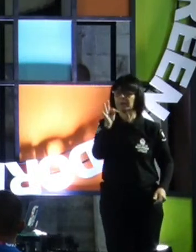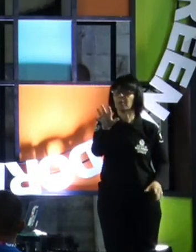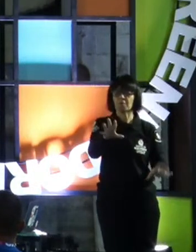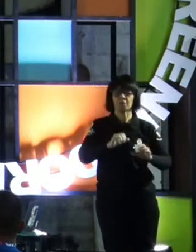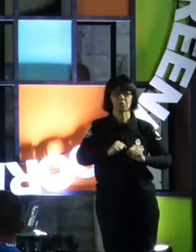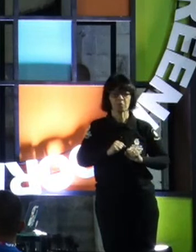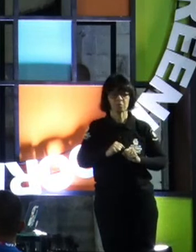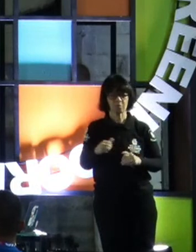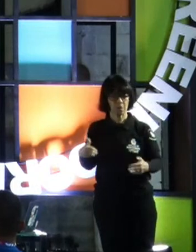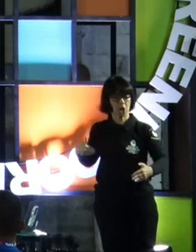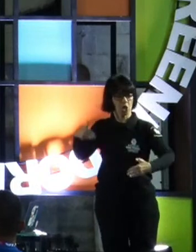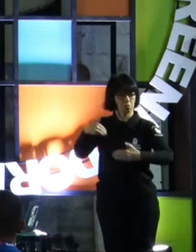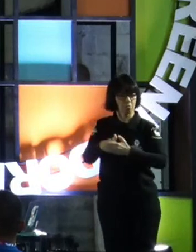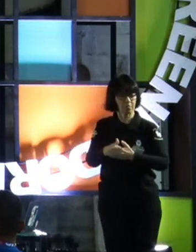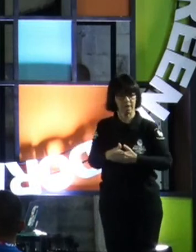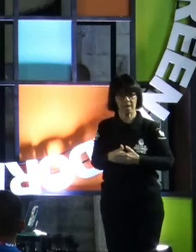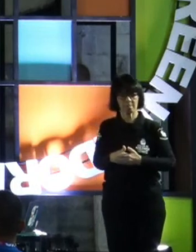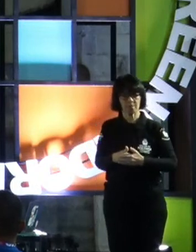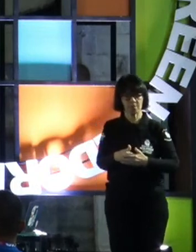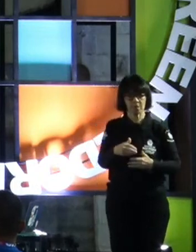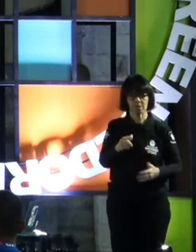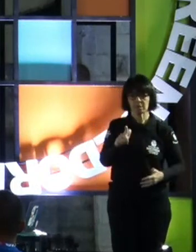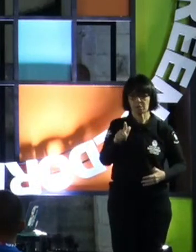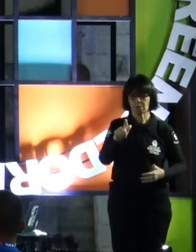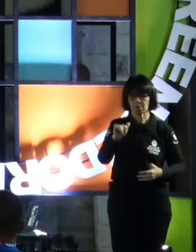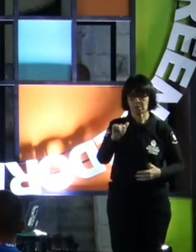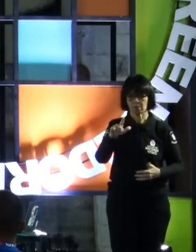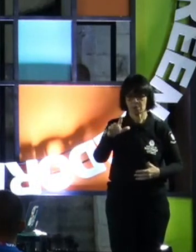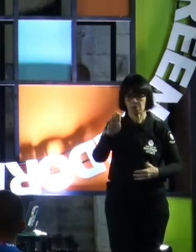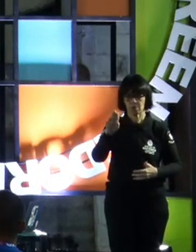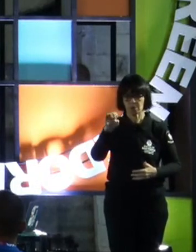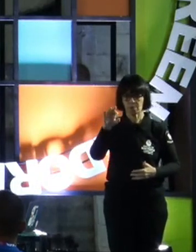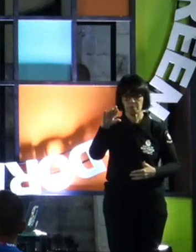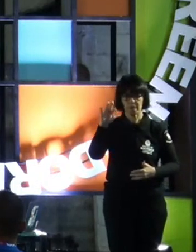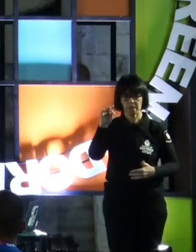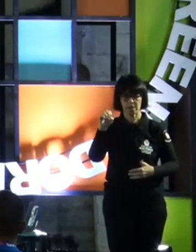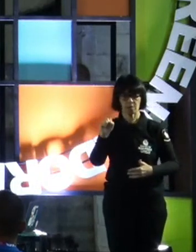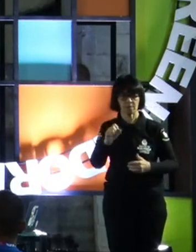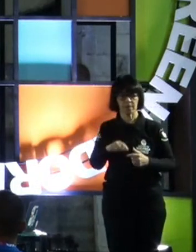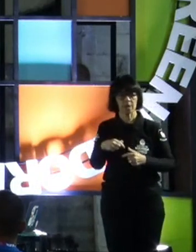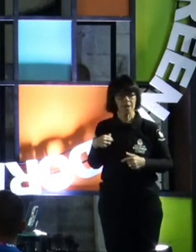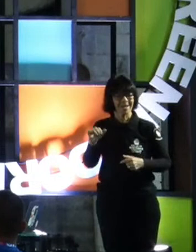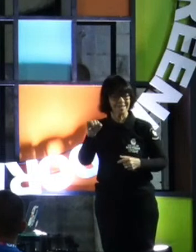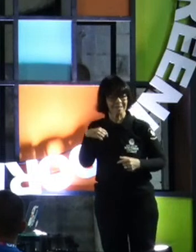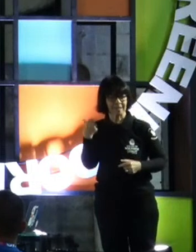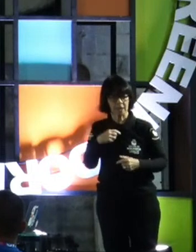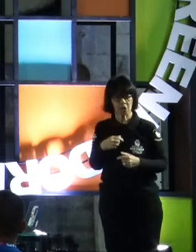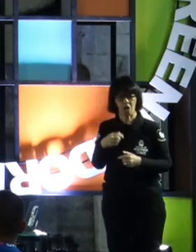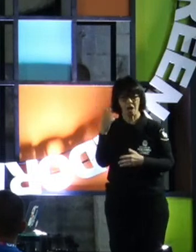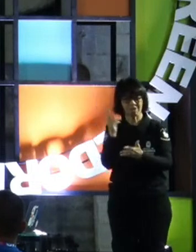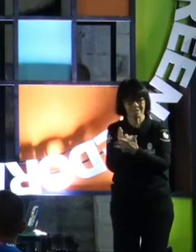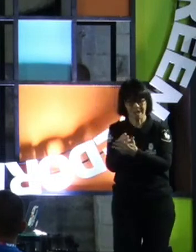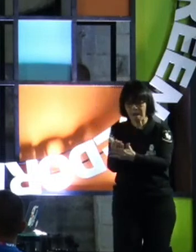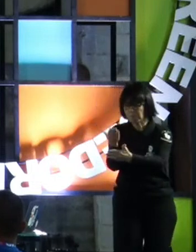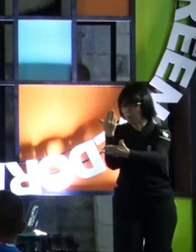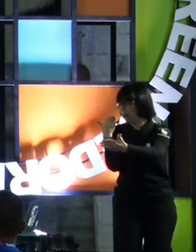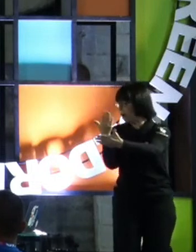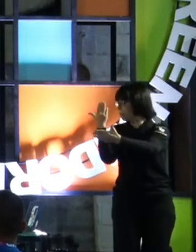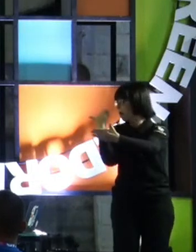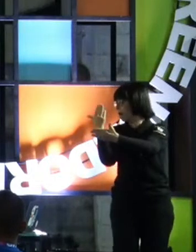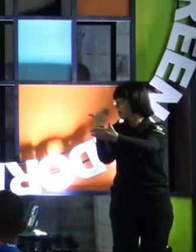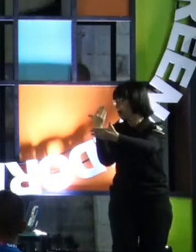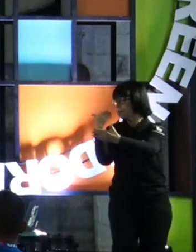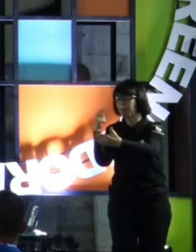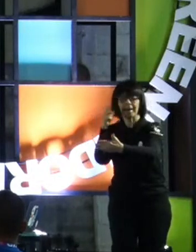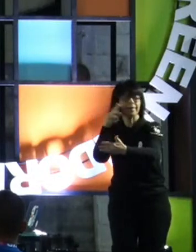também do tempo tríbio de Gilberto Freire, que dizia que se a gente fica o tempo todo preso ao passado, nos tornamos arcaicos. Que se a gente fica o